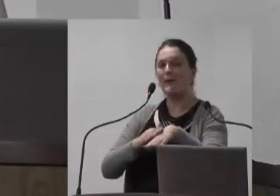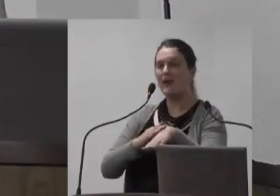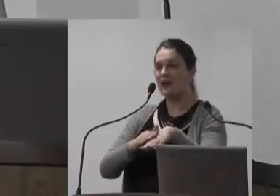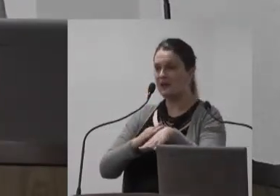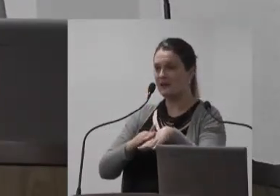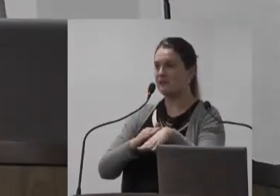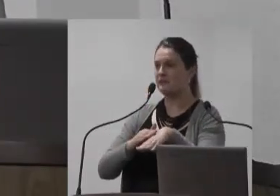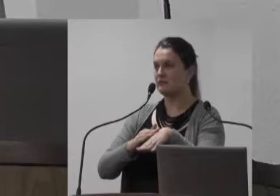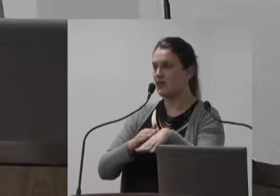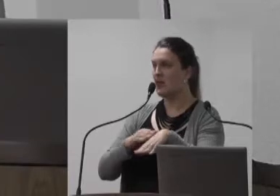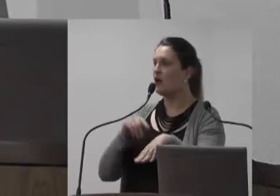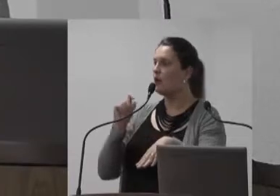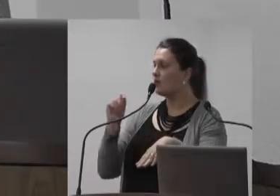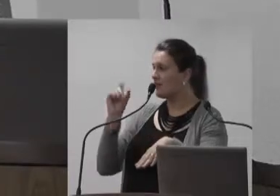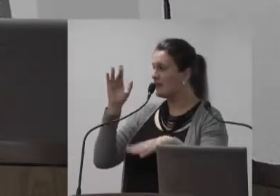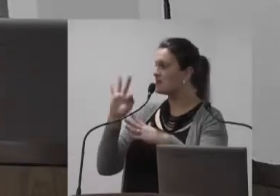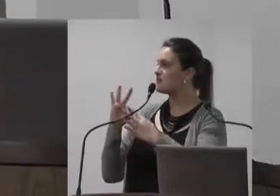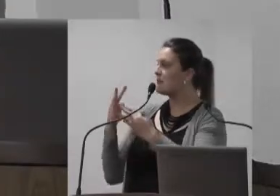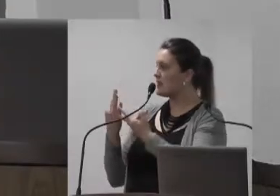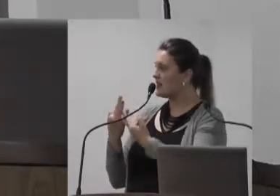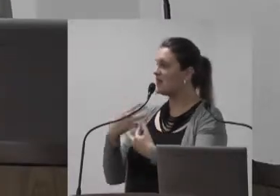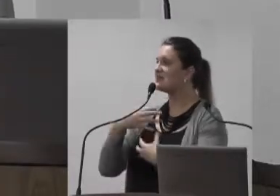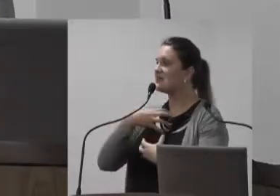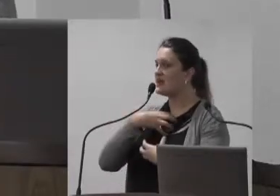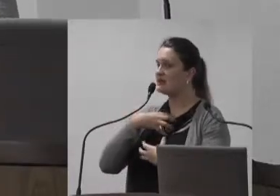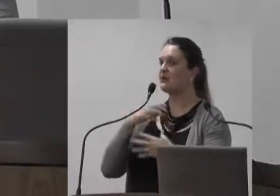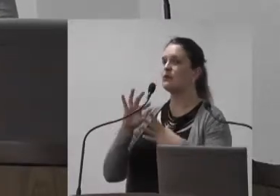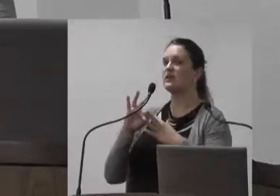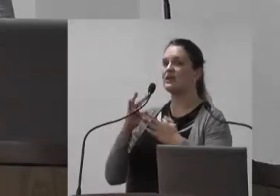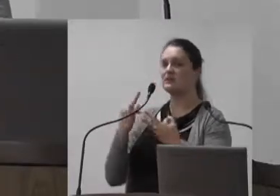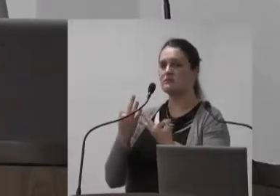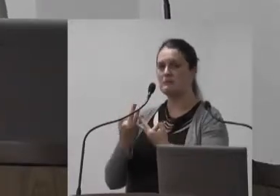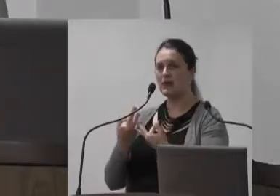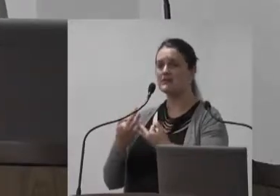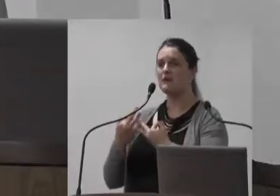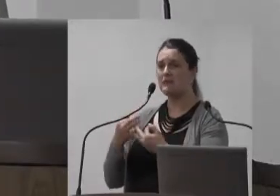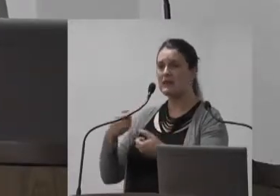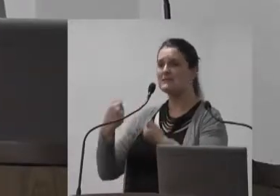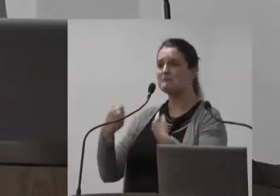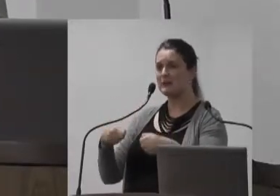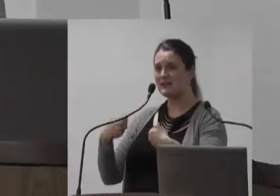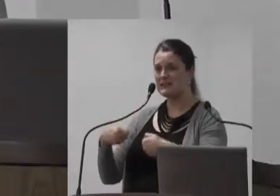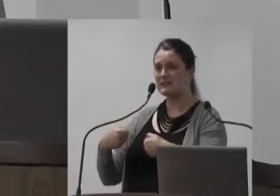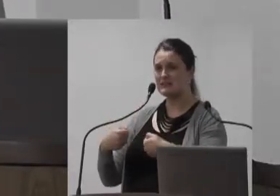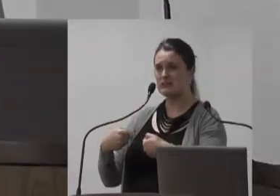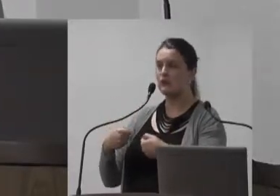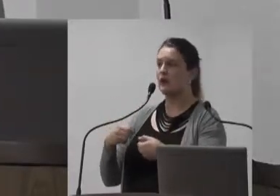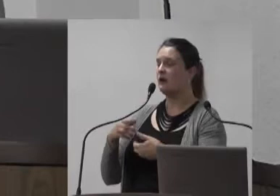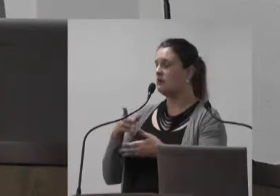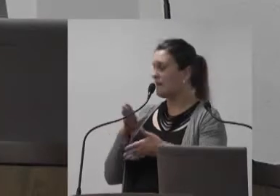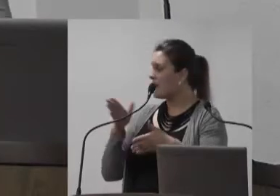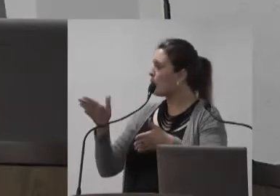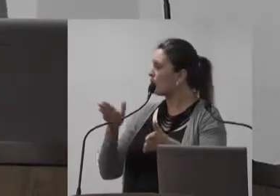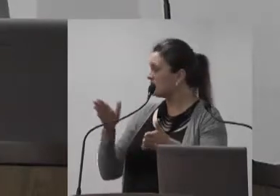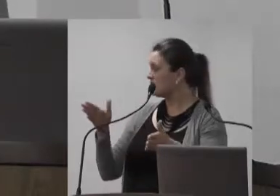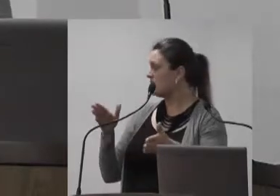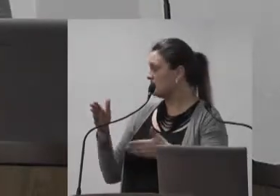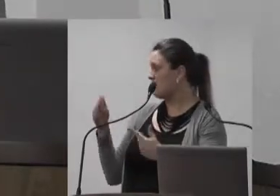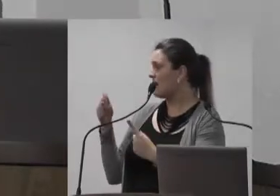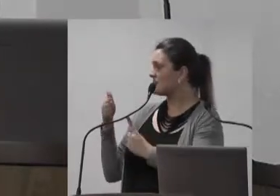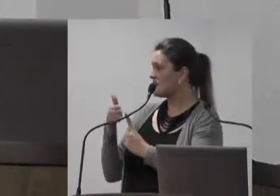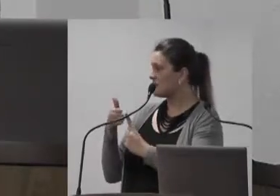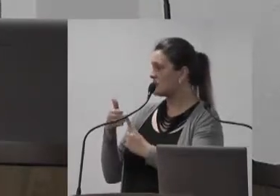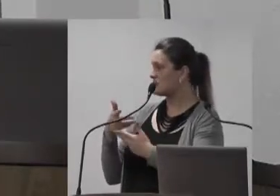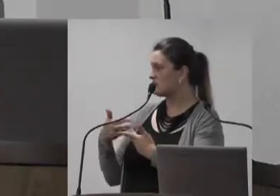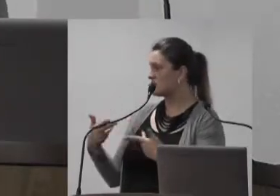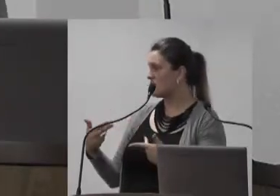na pele, né, o que as famílias sentem, o que as famílias precisam, né, para conseguir